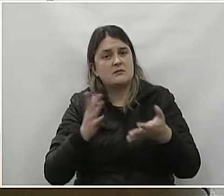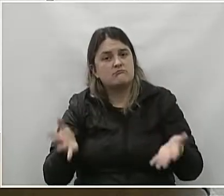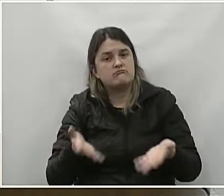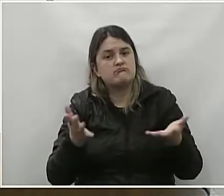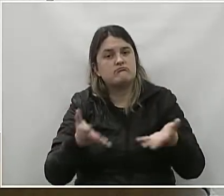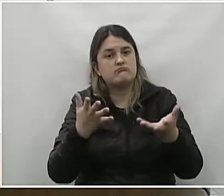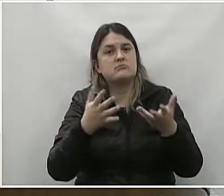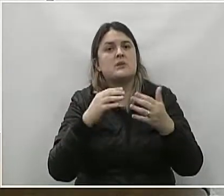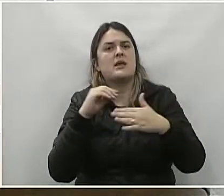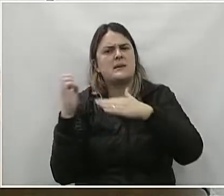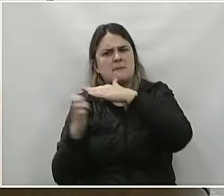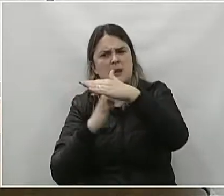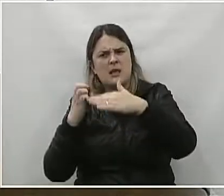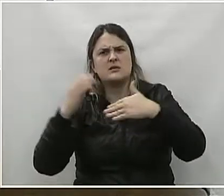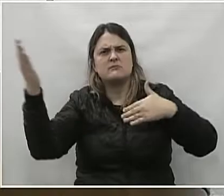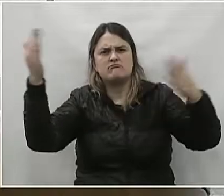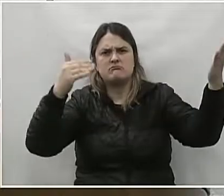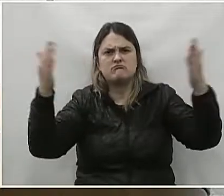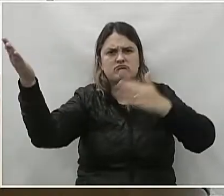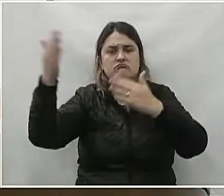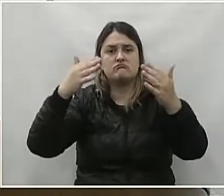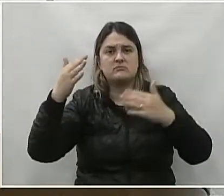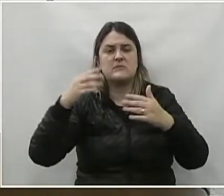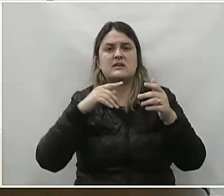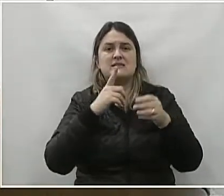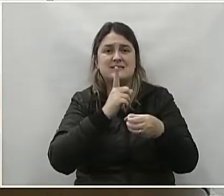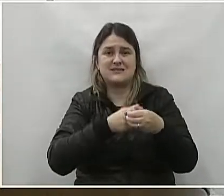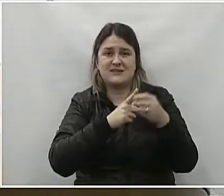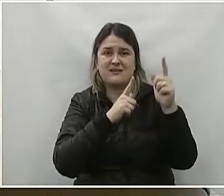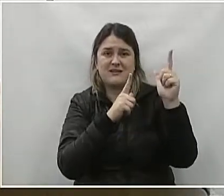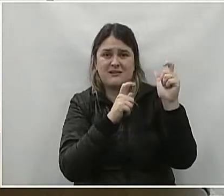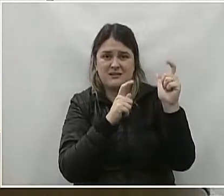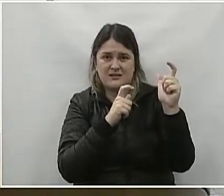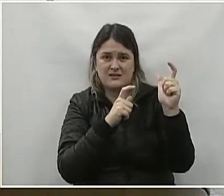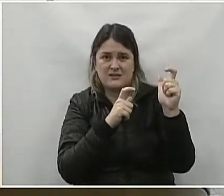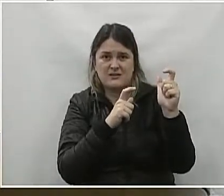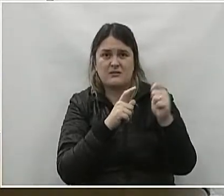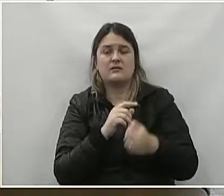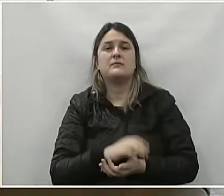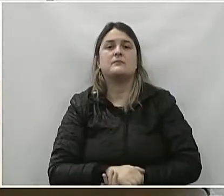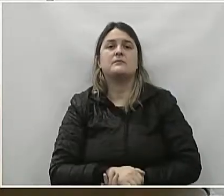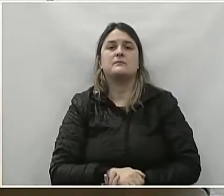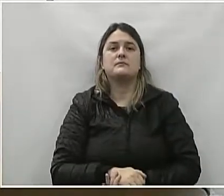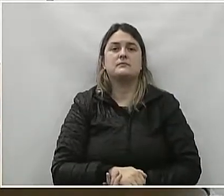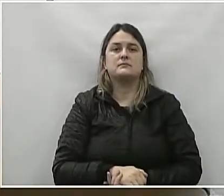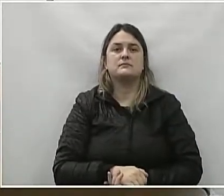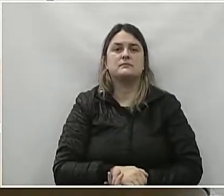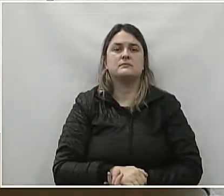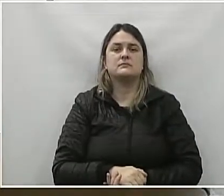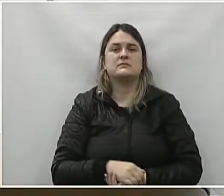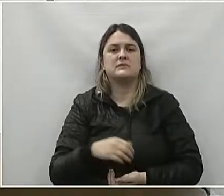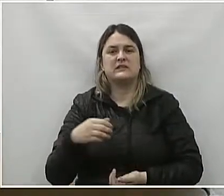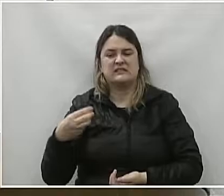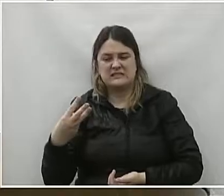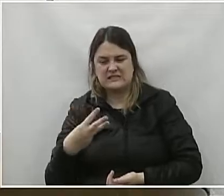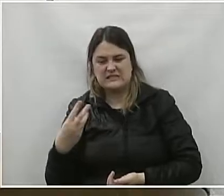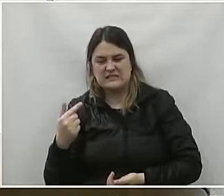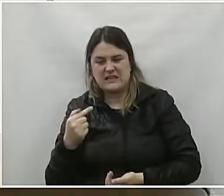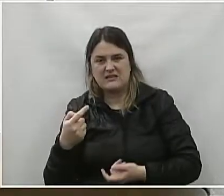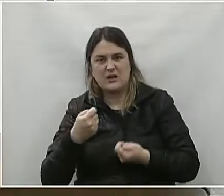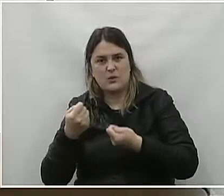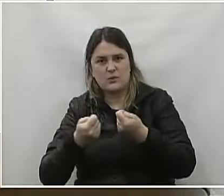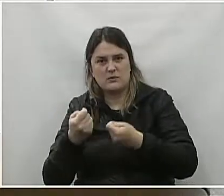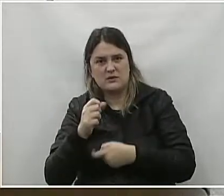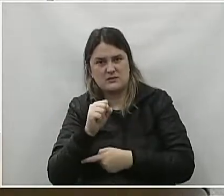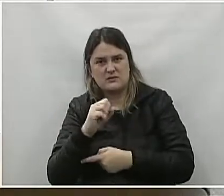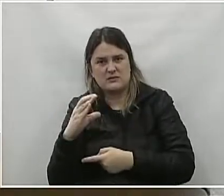uma empresa atrás da outra. Caçador, se não me falha a memória, passou da 37ª economia do estado de